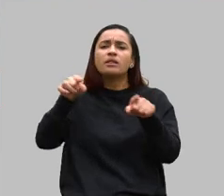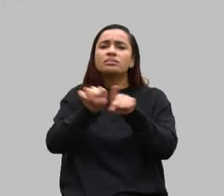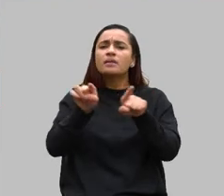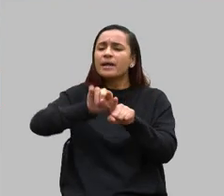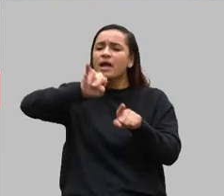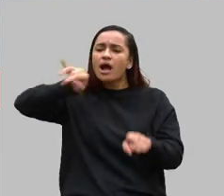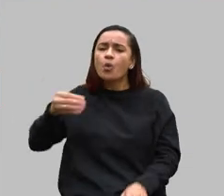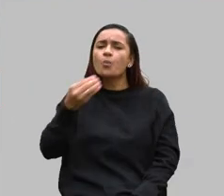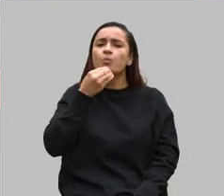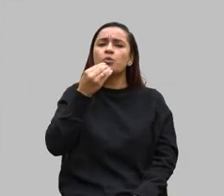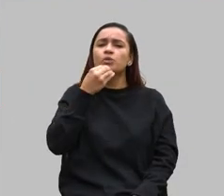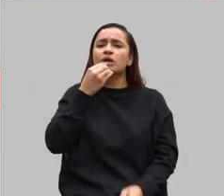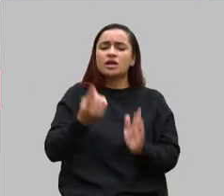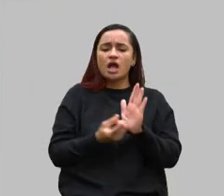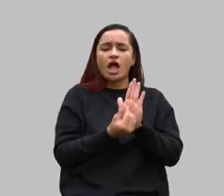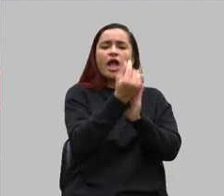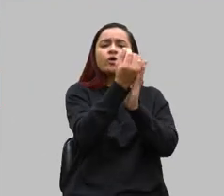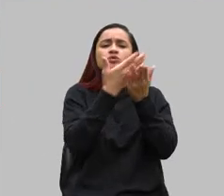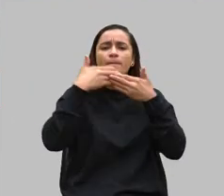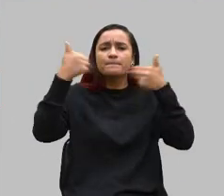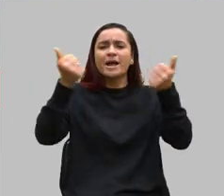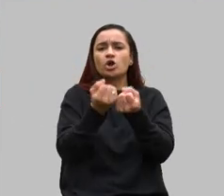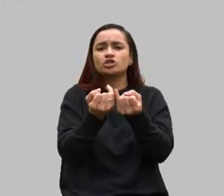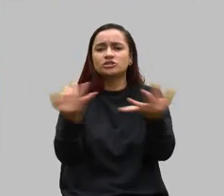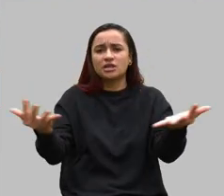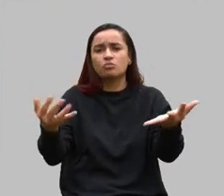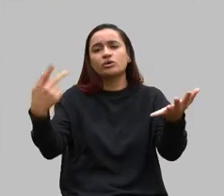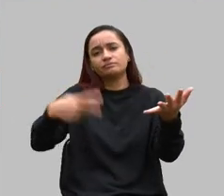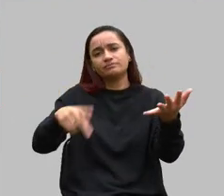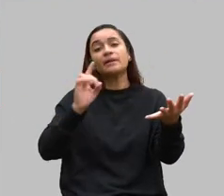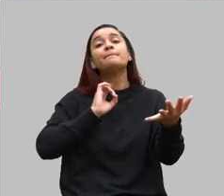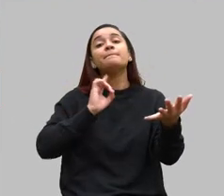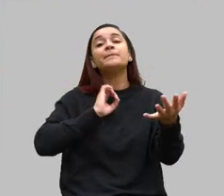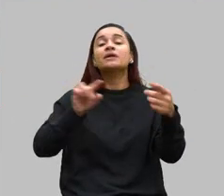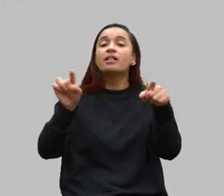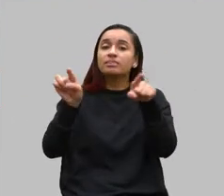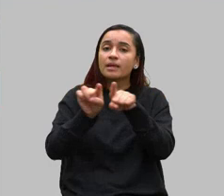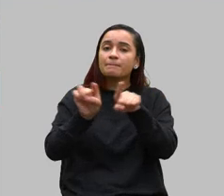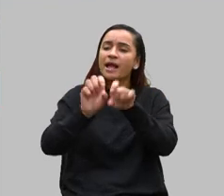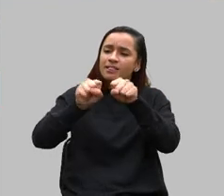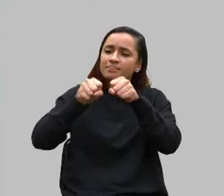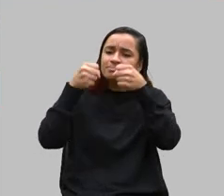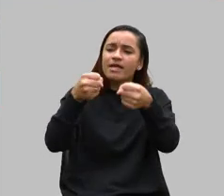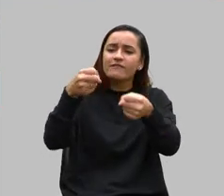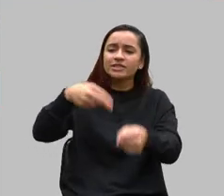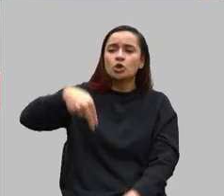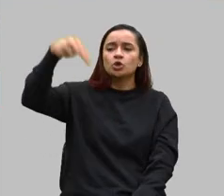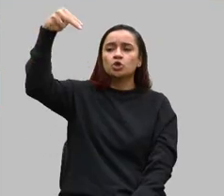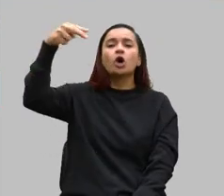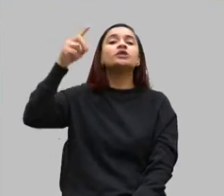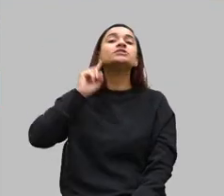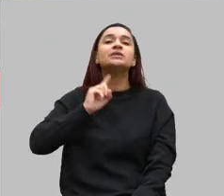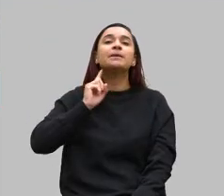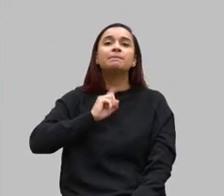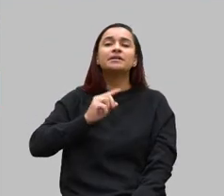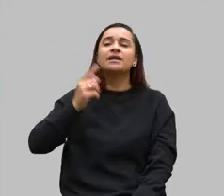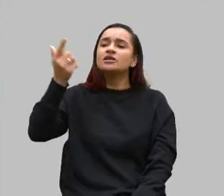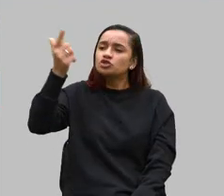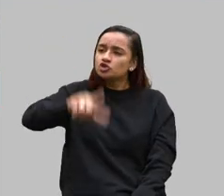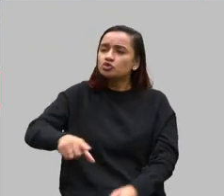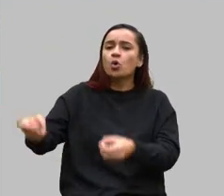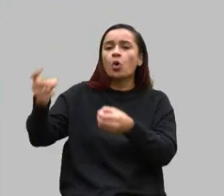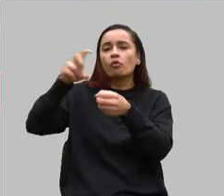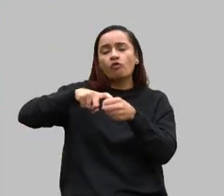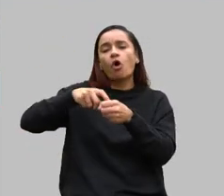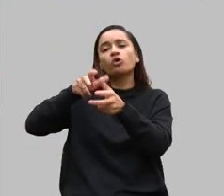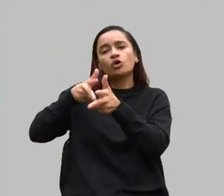recursos melhor distribuídos para Minas mas também para defender o norte de Minas com a o trem de volta e o trem de